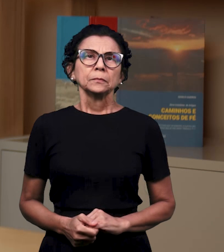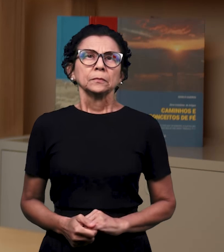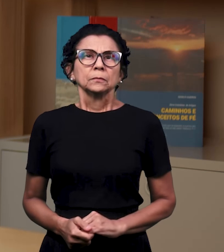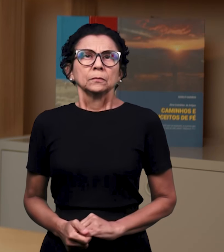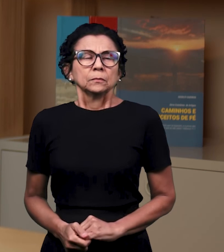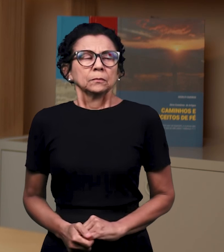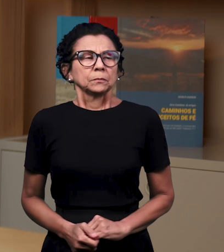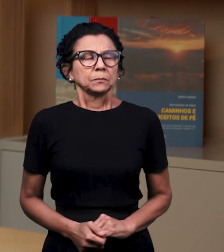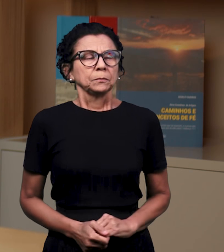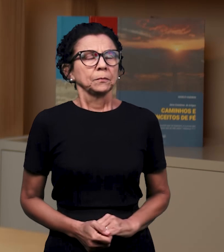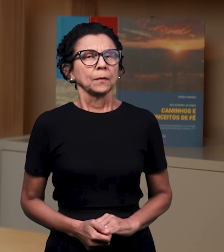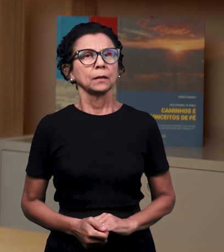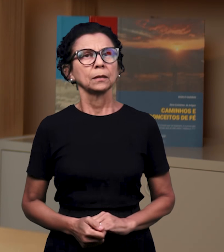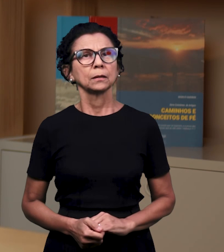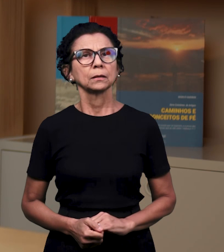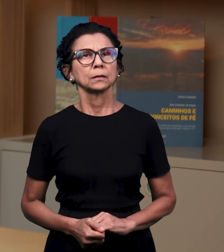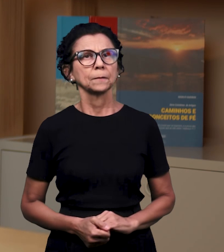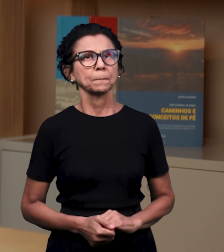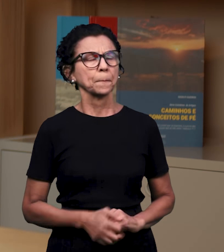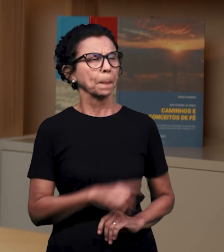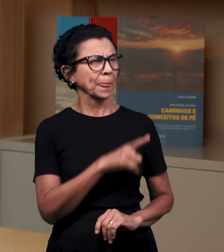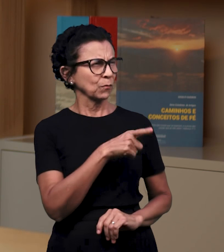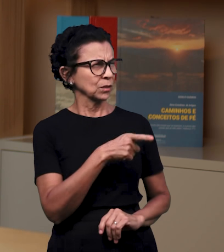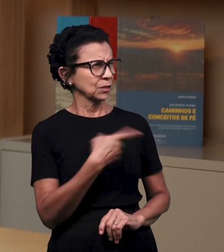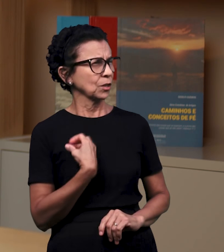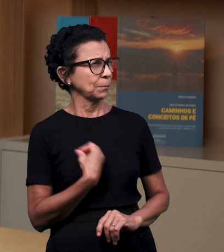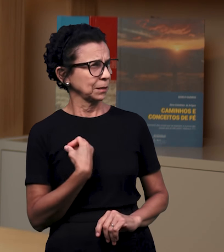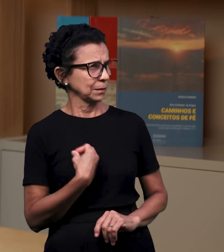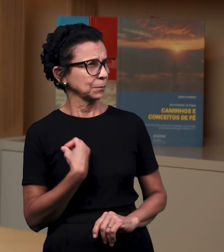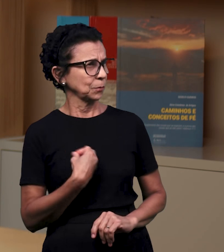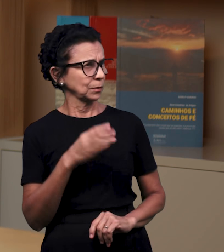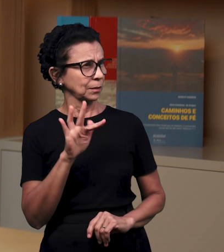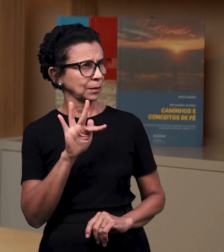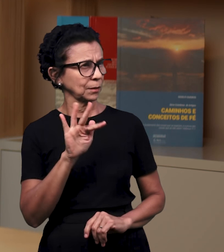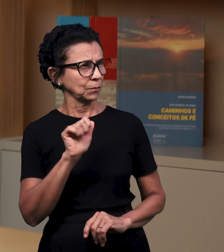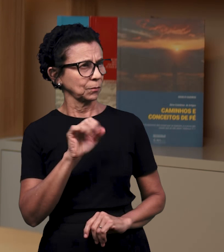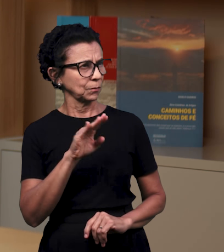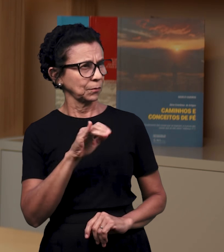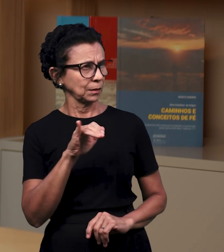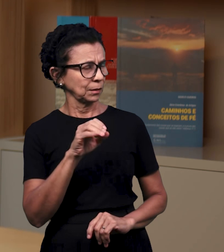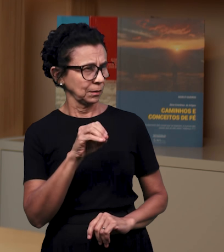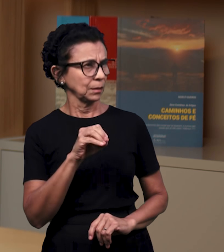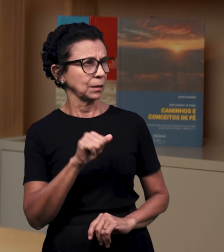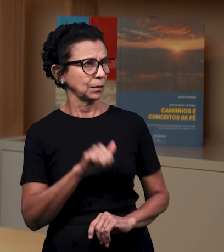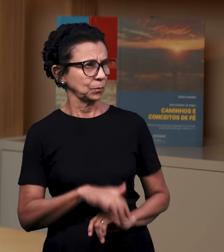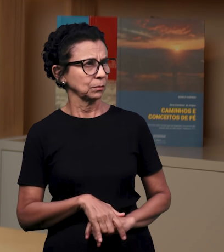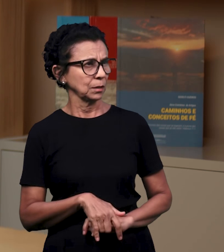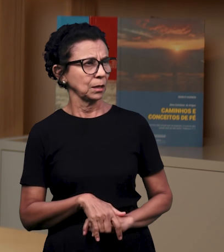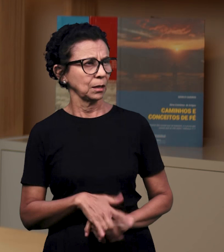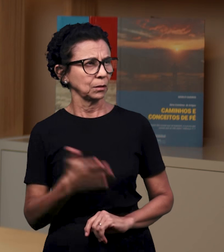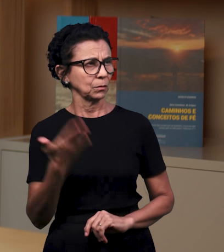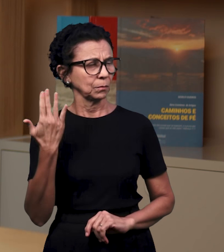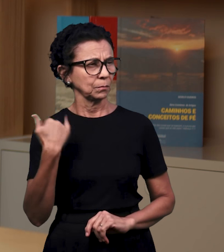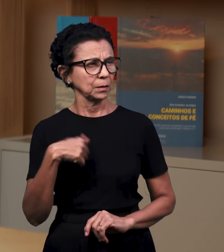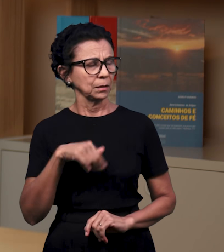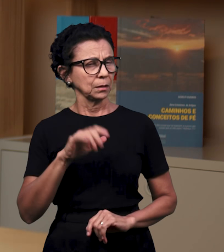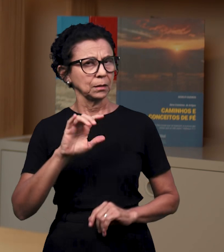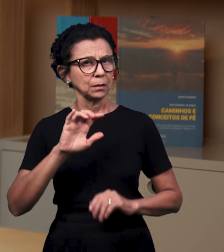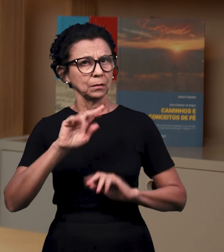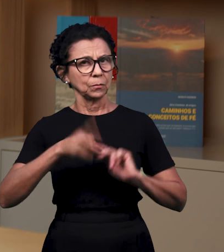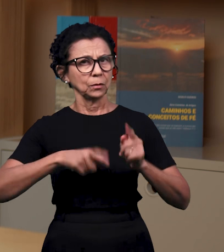conosco, e o pastor Fábio participou de alguns episódios conosco do tema Israel no Egito, da caminhada de